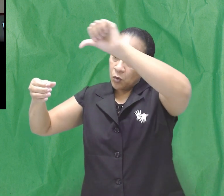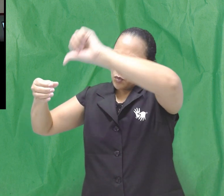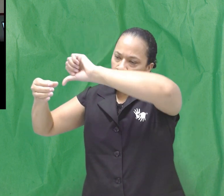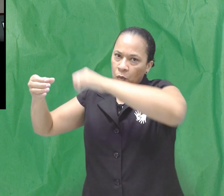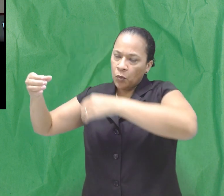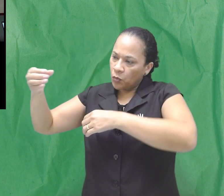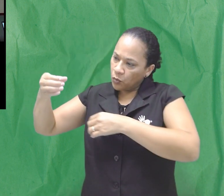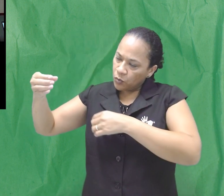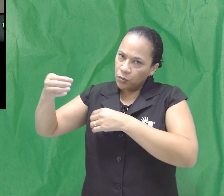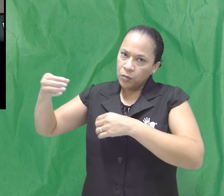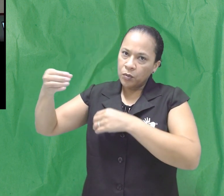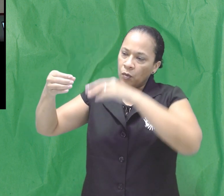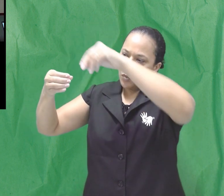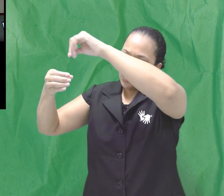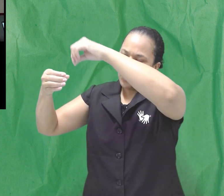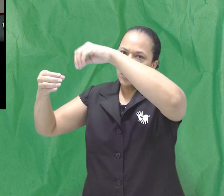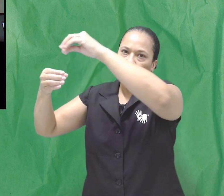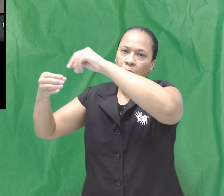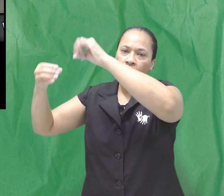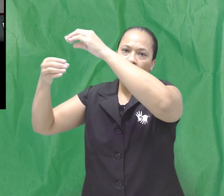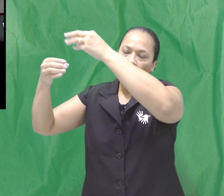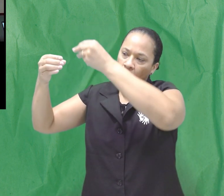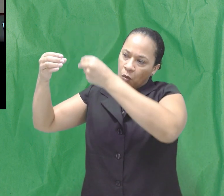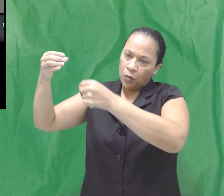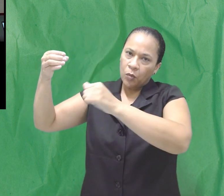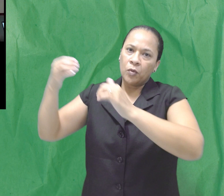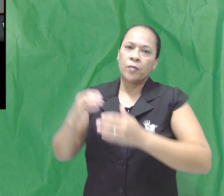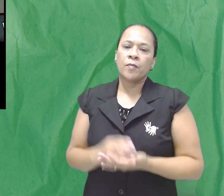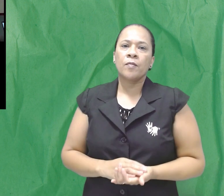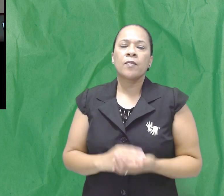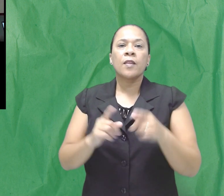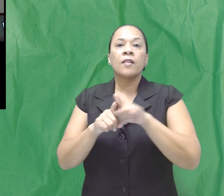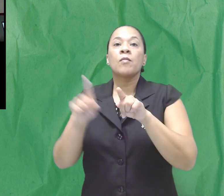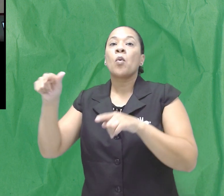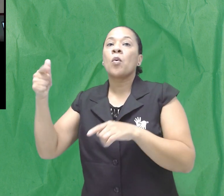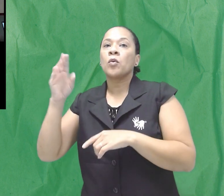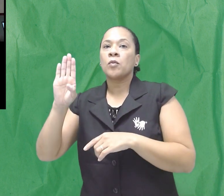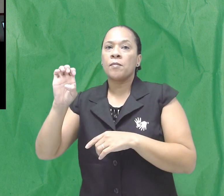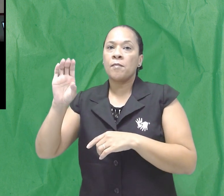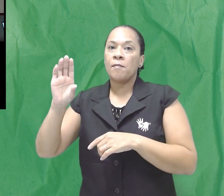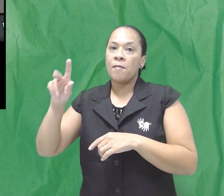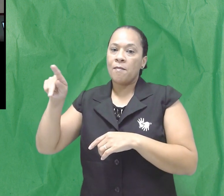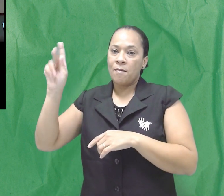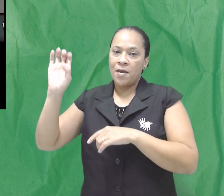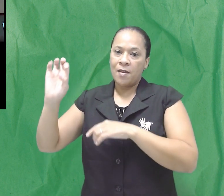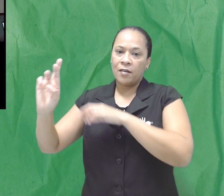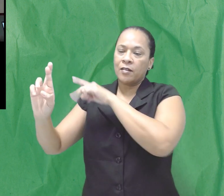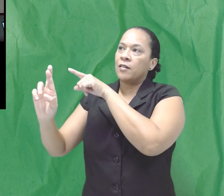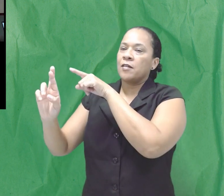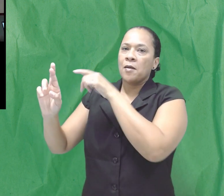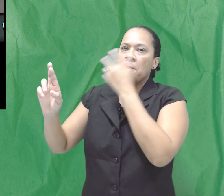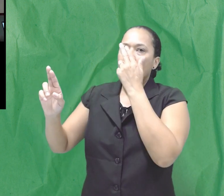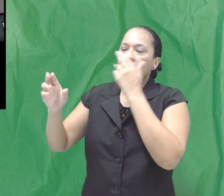destilados. Bom, o próximo, né, o Becker, é uma vidraria que se assemelha muito a um copo de